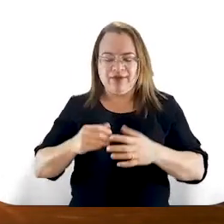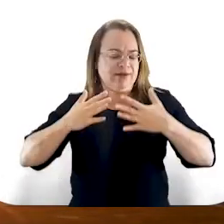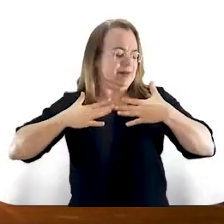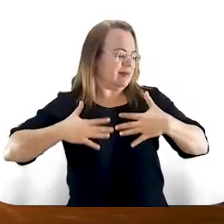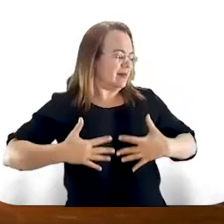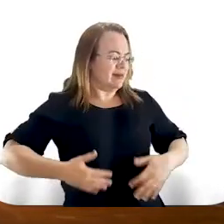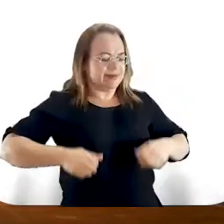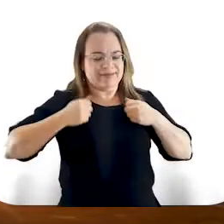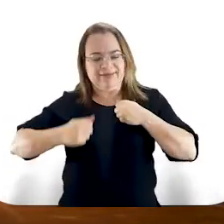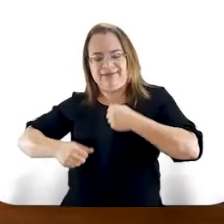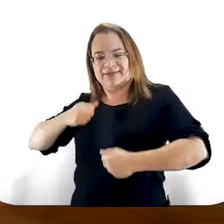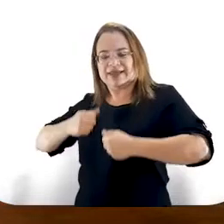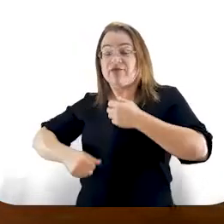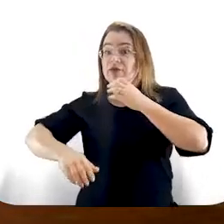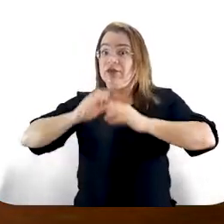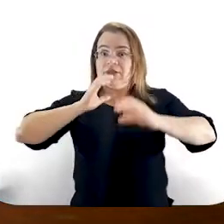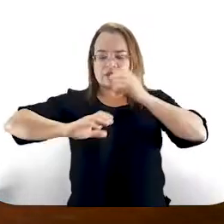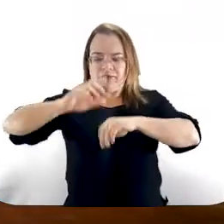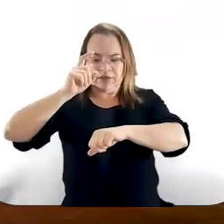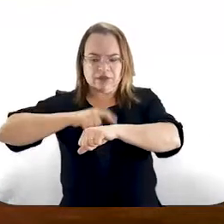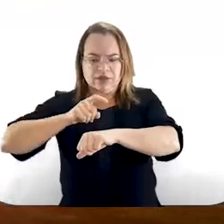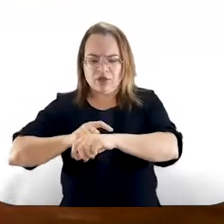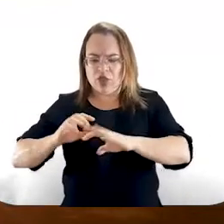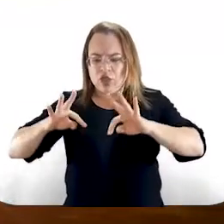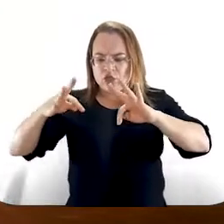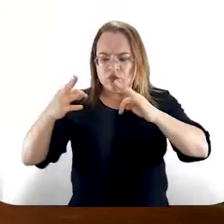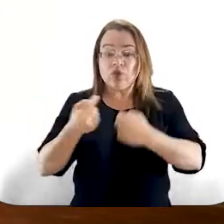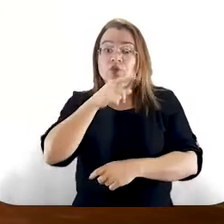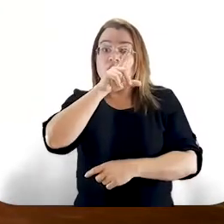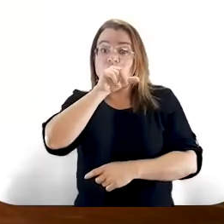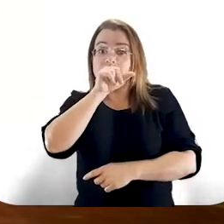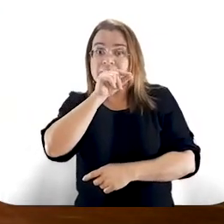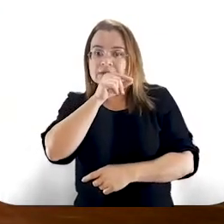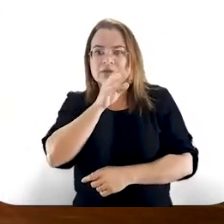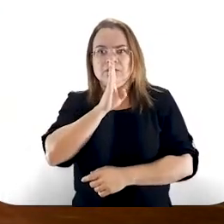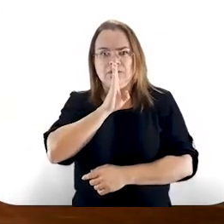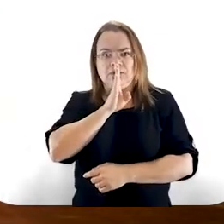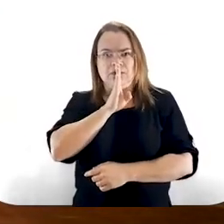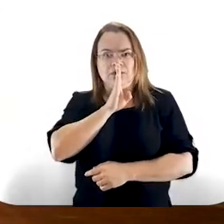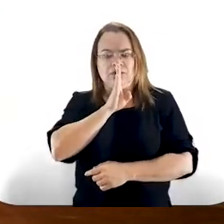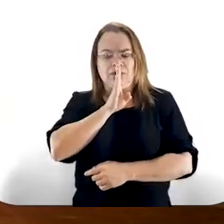banhava e cantava. E nessa hora, todos os pássaros silenciavam.